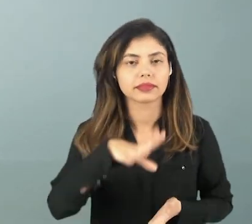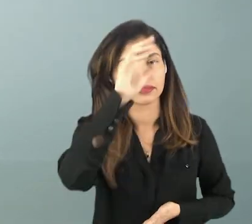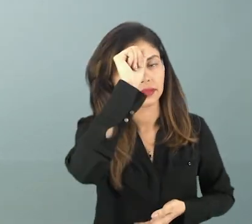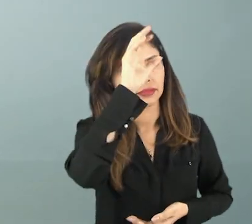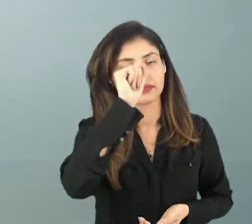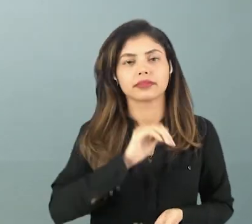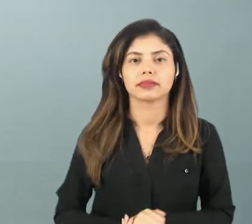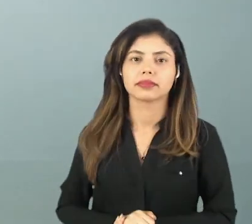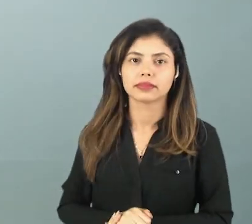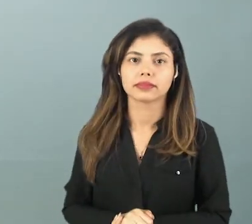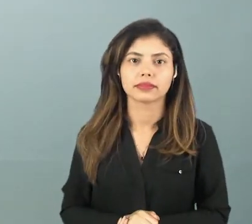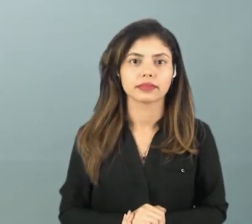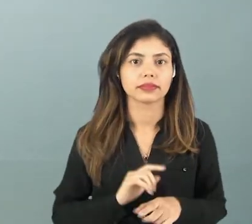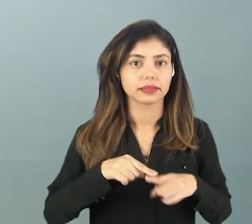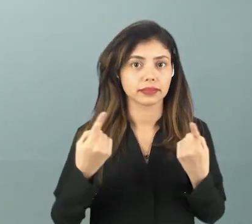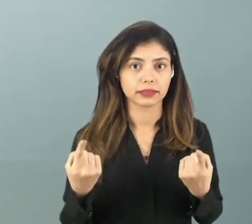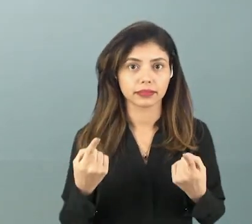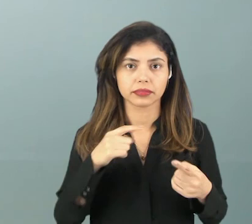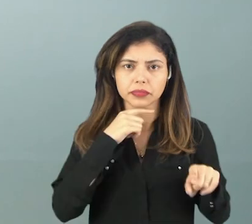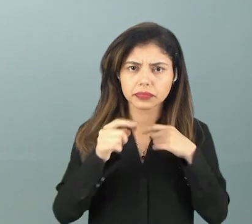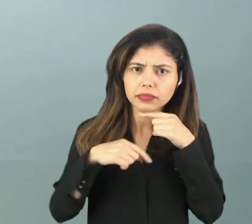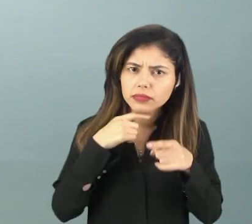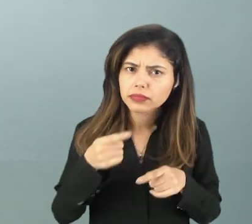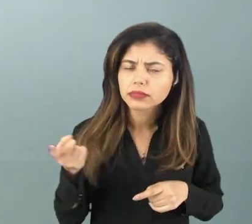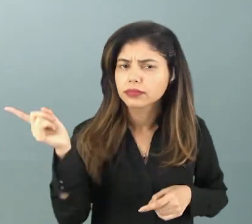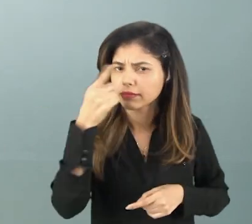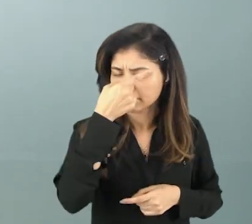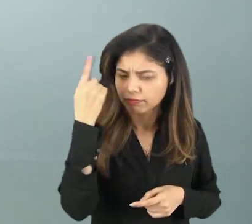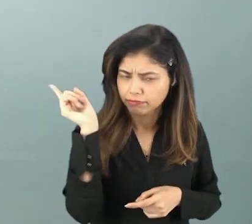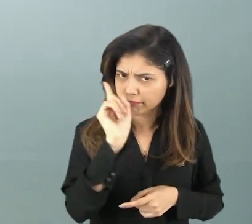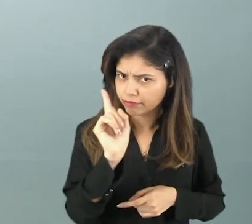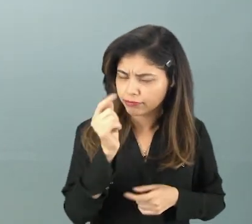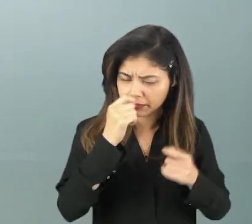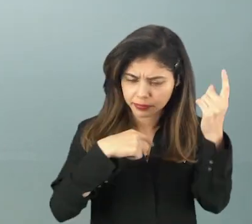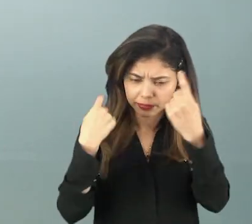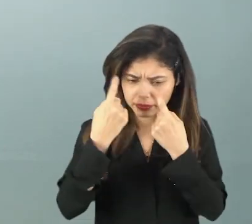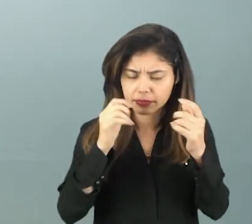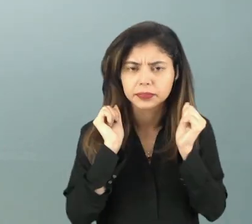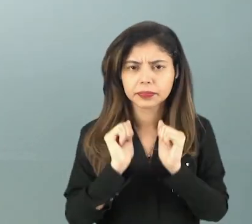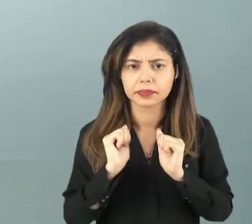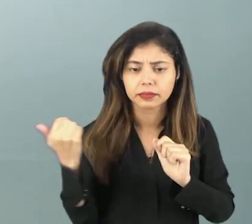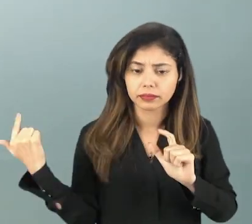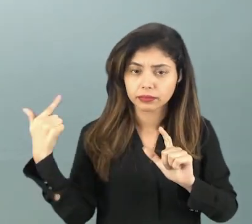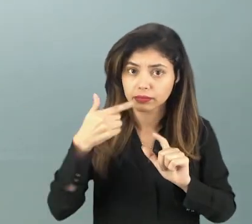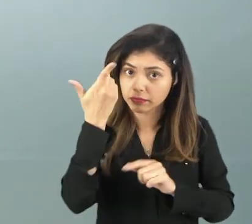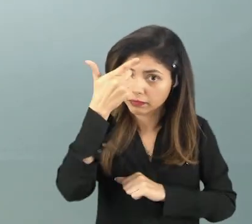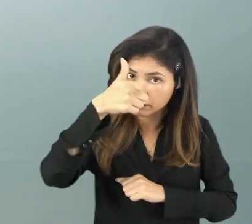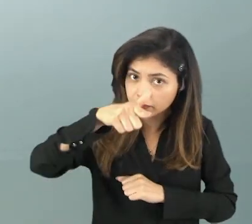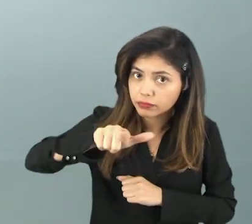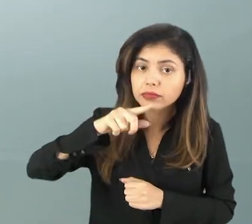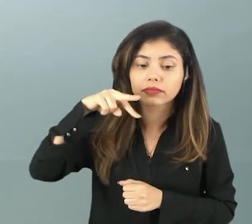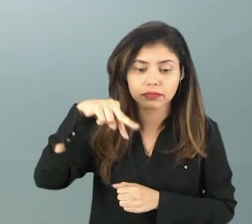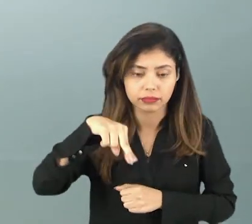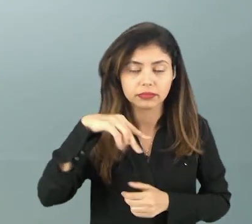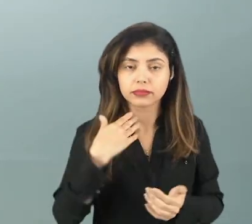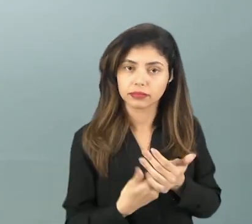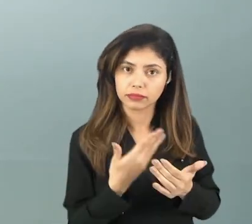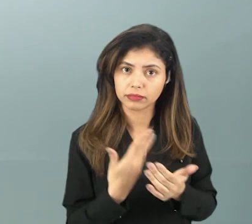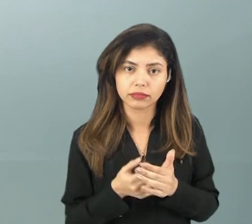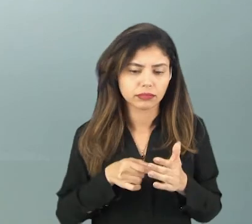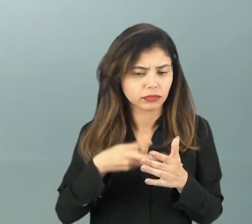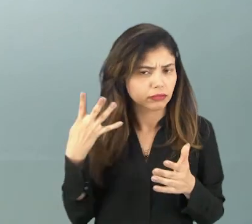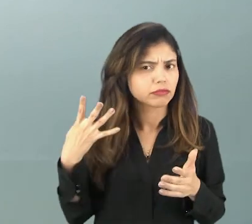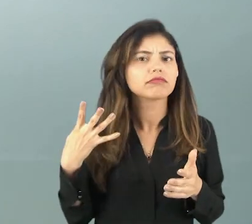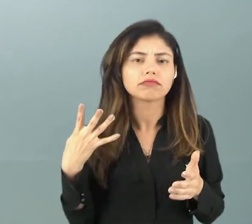aprendido direitinho. Mas se ficou alguma dúvida, não se preocupe, você vai poder ver essa aula, rever quantas